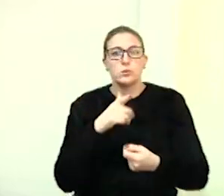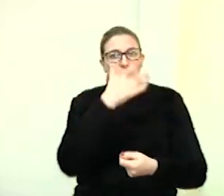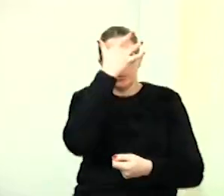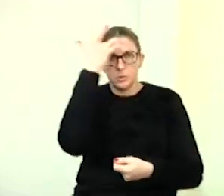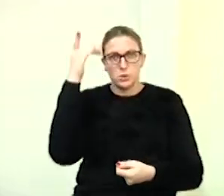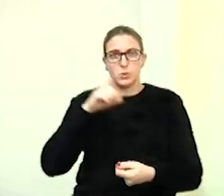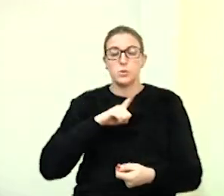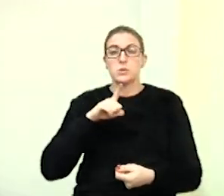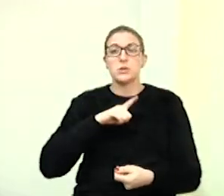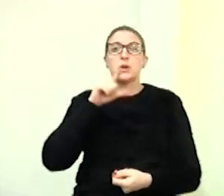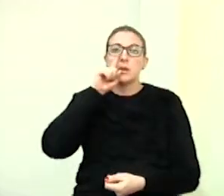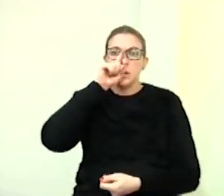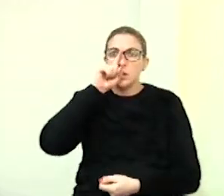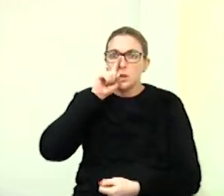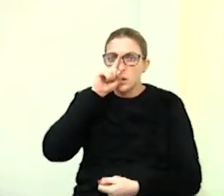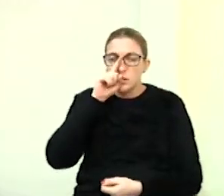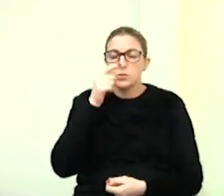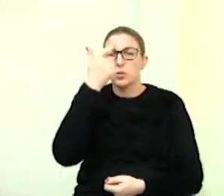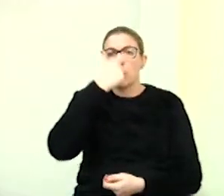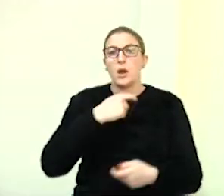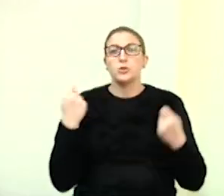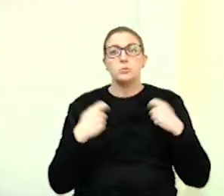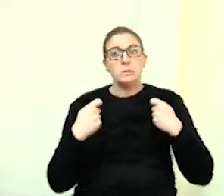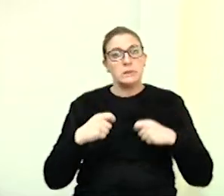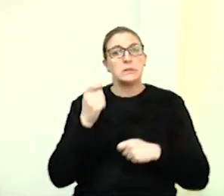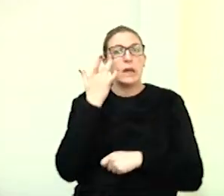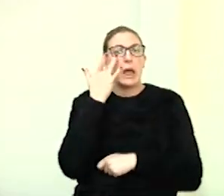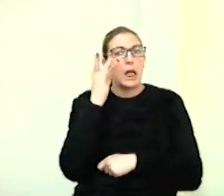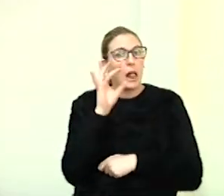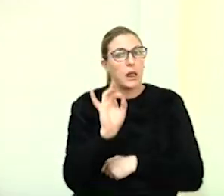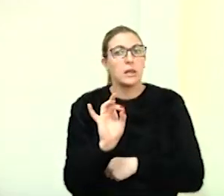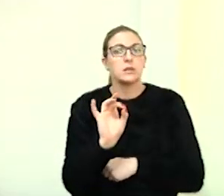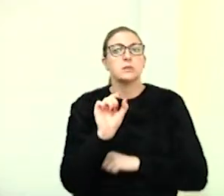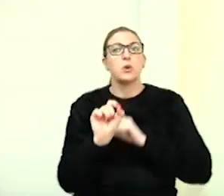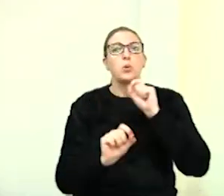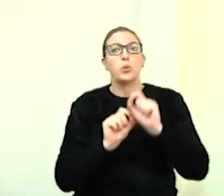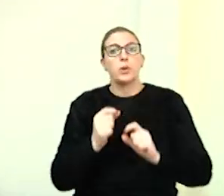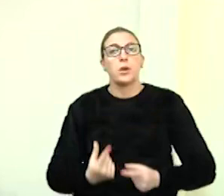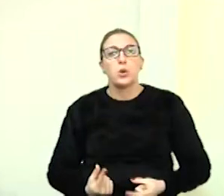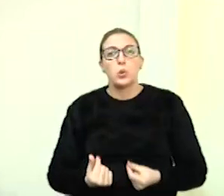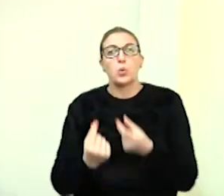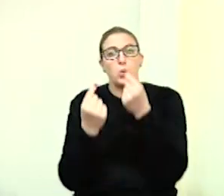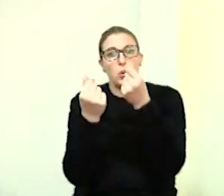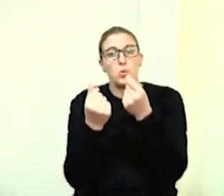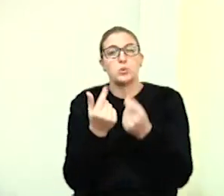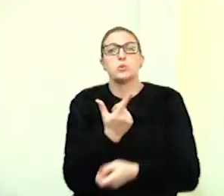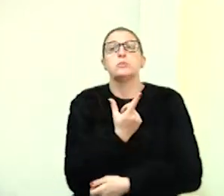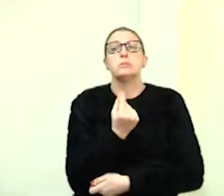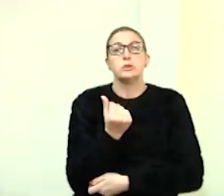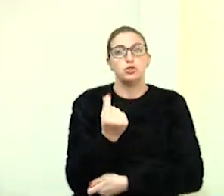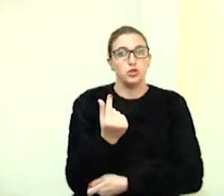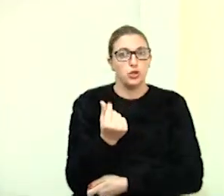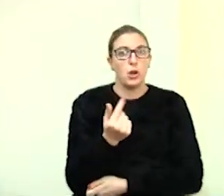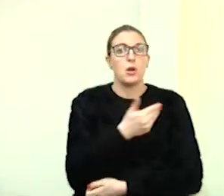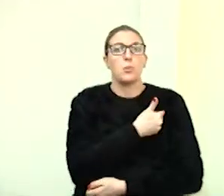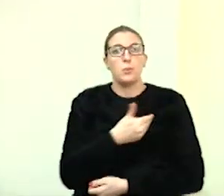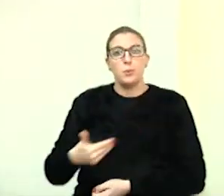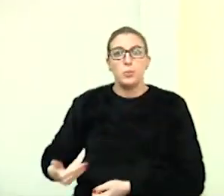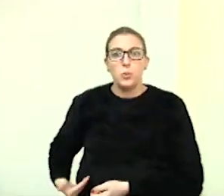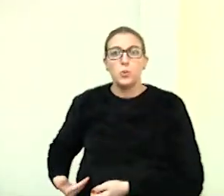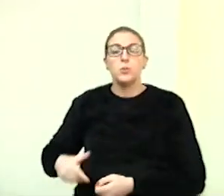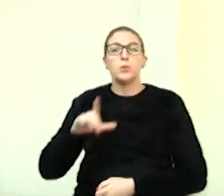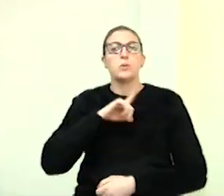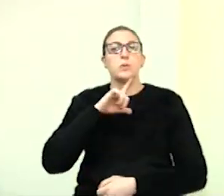nos custos do dinheiro público e tem muitas pessoas em uma situação bem diferente que a nossa, que não